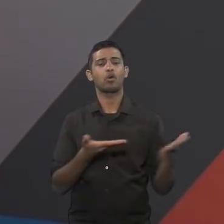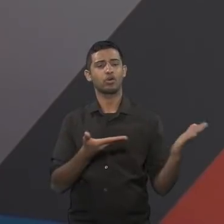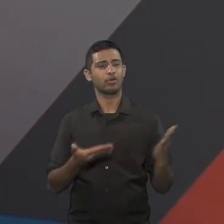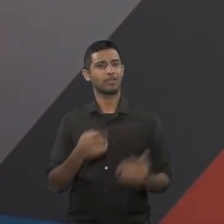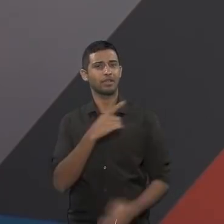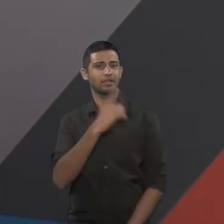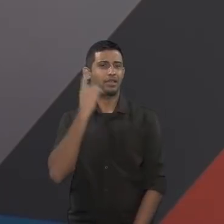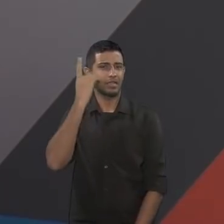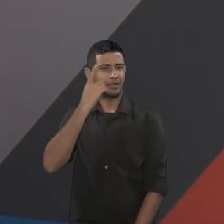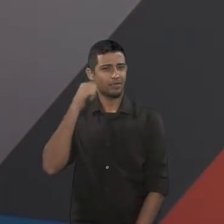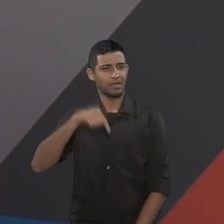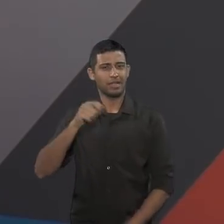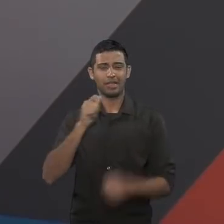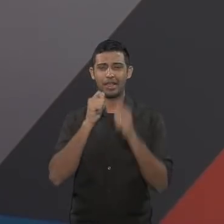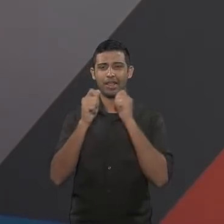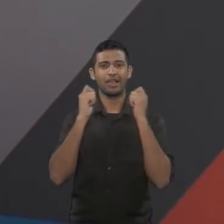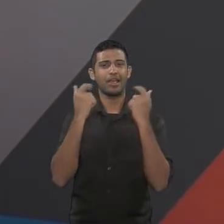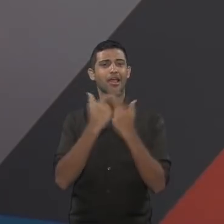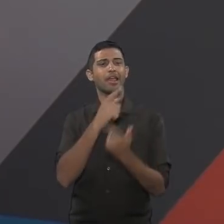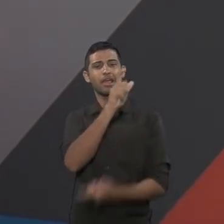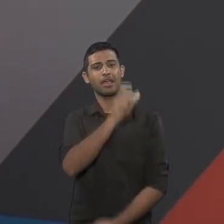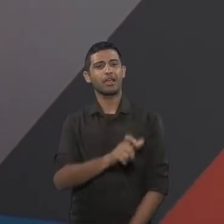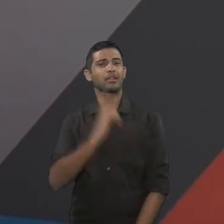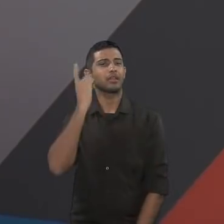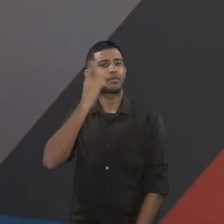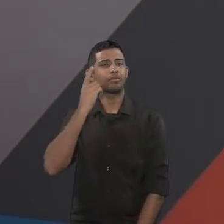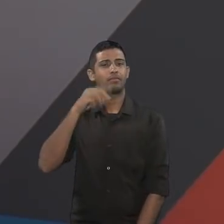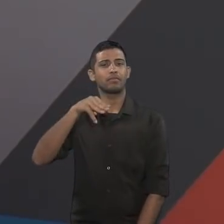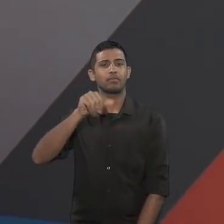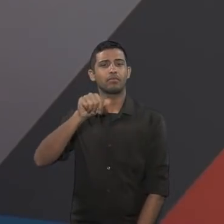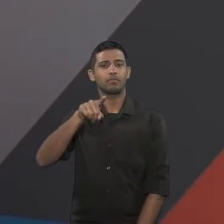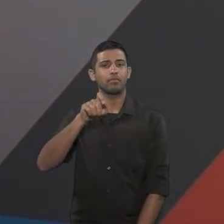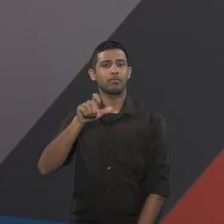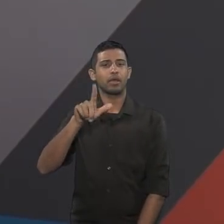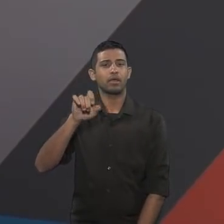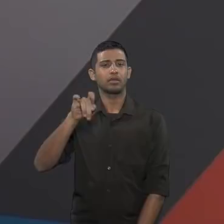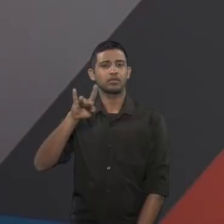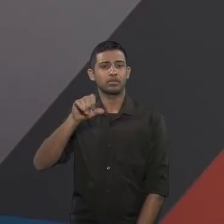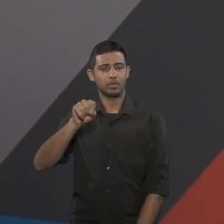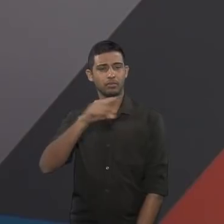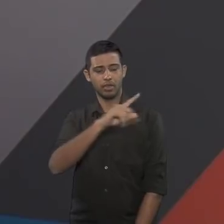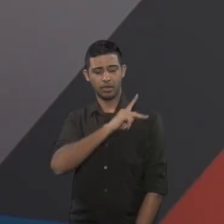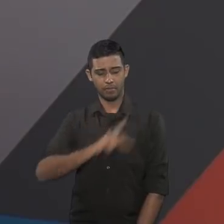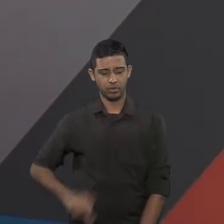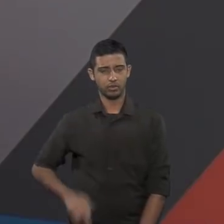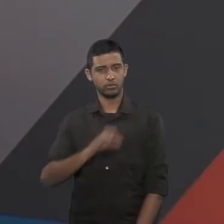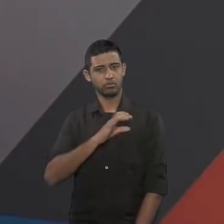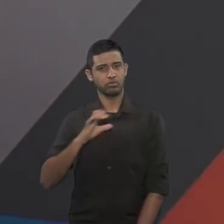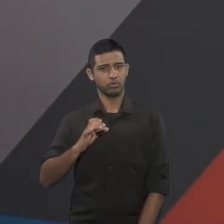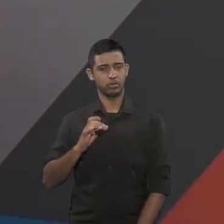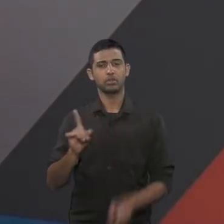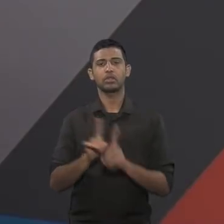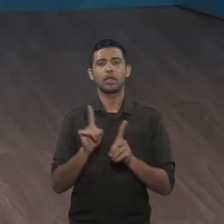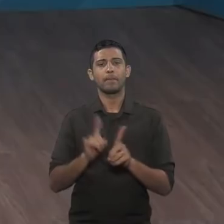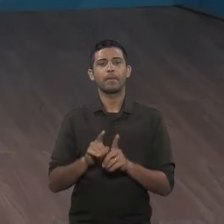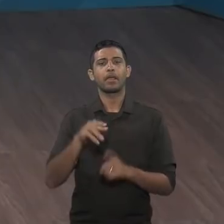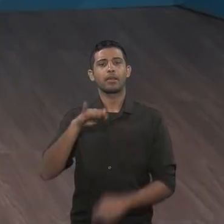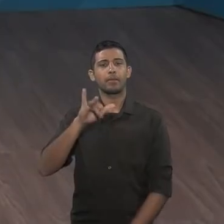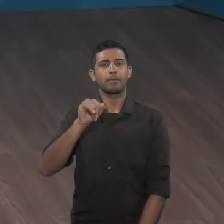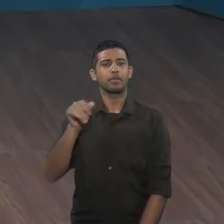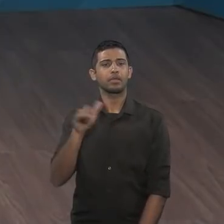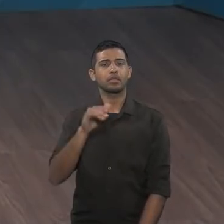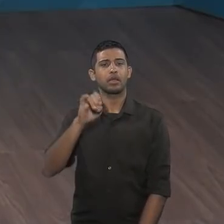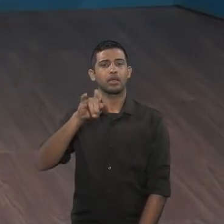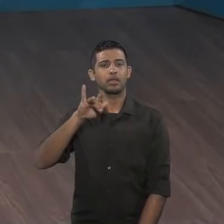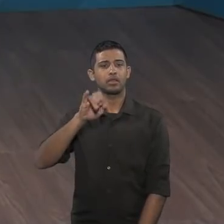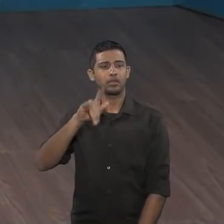Meu convidado de hoje no Alerj Entrevista é o deputado Max Lemos, presidente da CPI e da Comissão de Minas e Energia. Deputado, muito obrigada